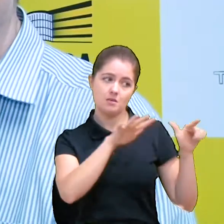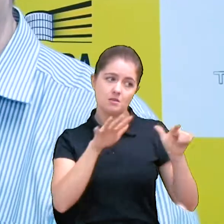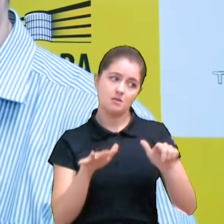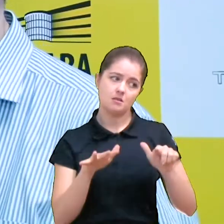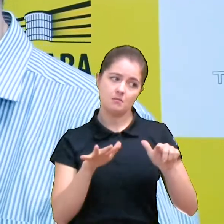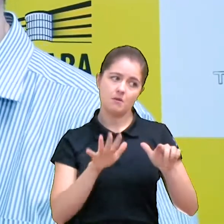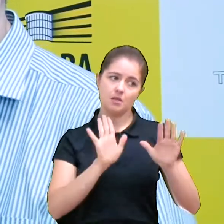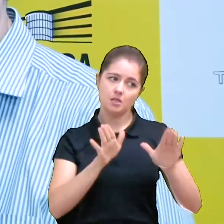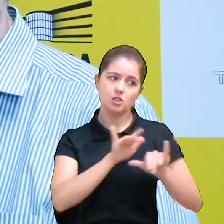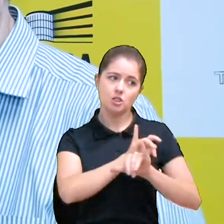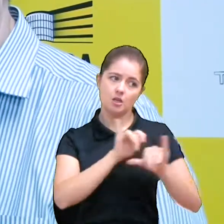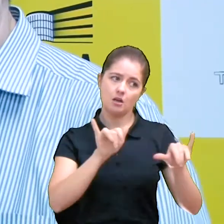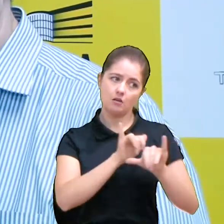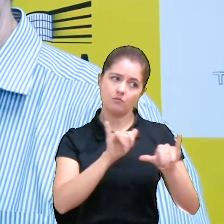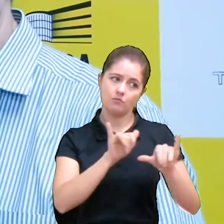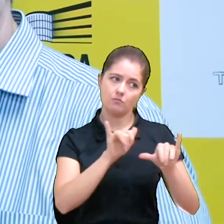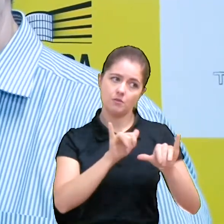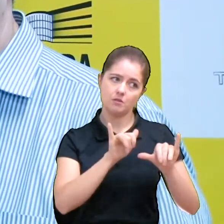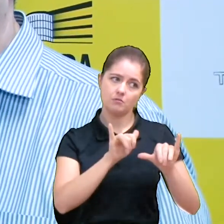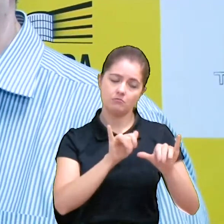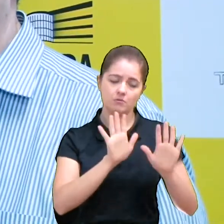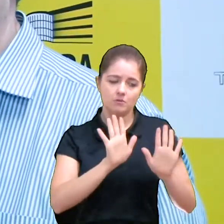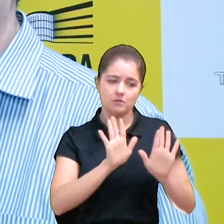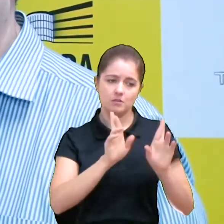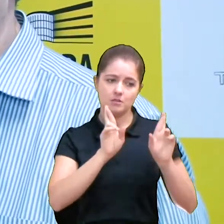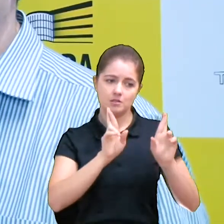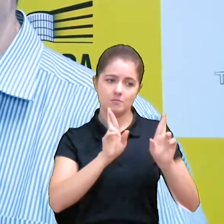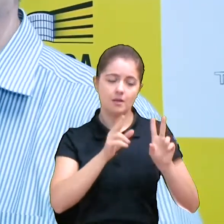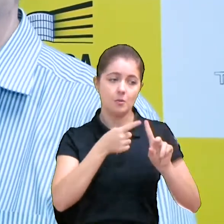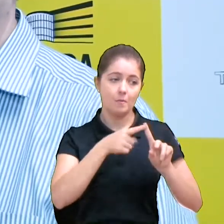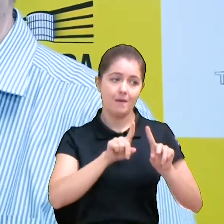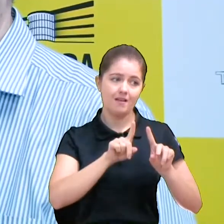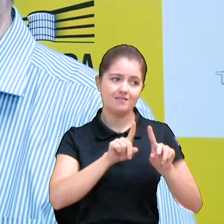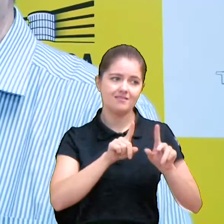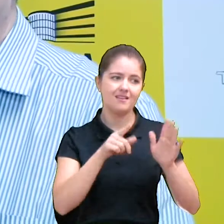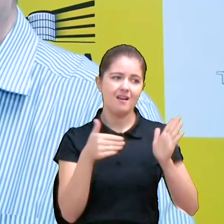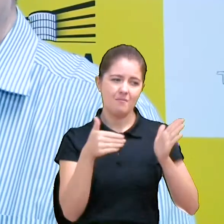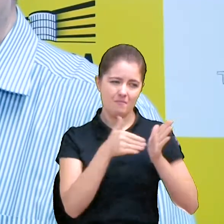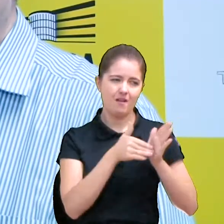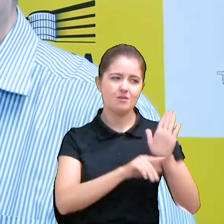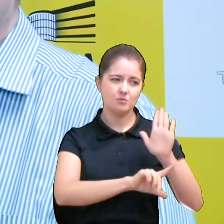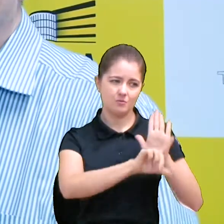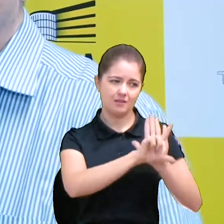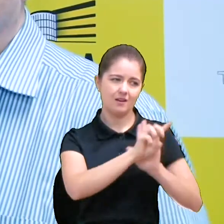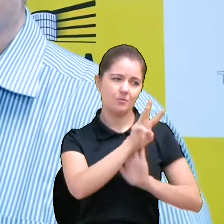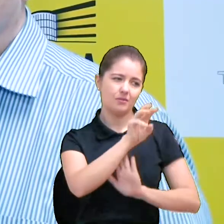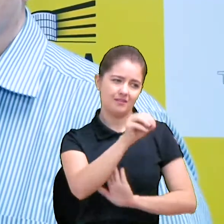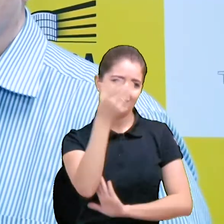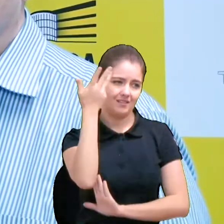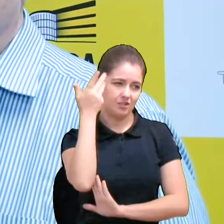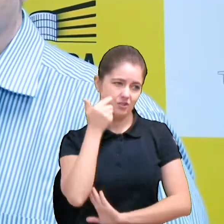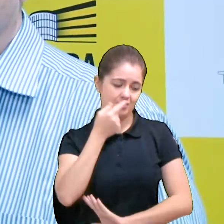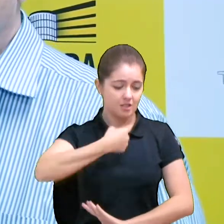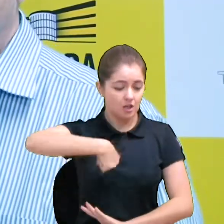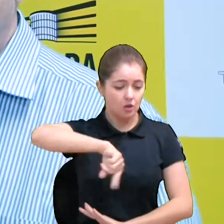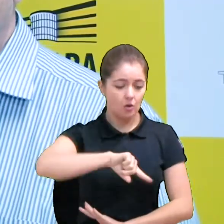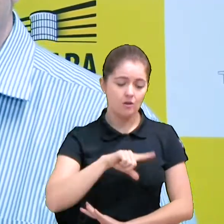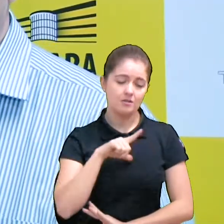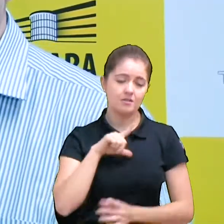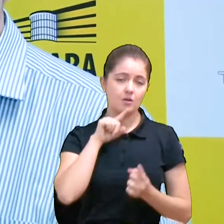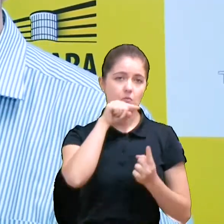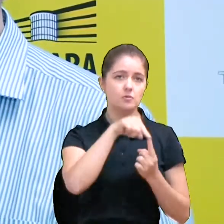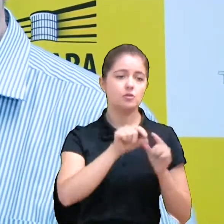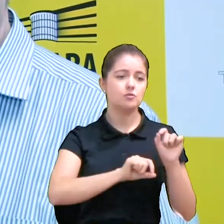essas informações a nosso dispor, mas o prazo legal é 30 dias, né? Então, o nosso objetivo é, mais uma